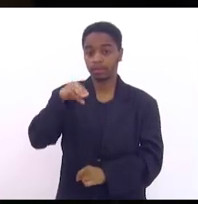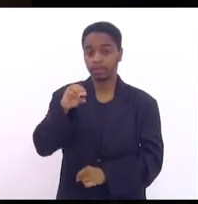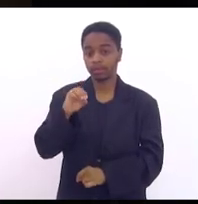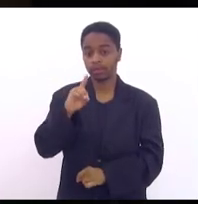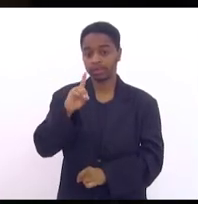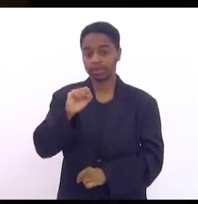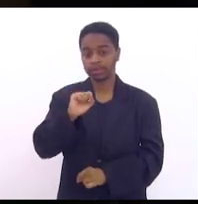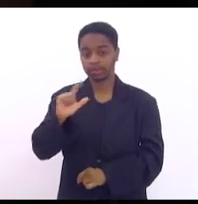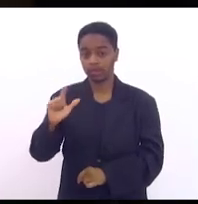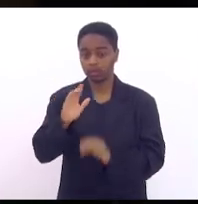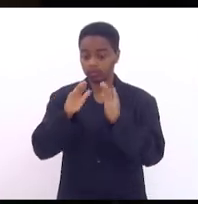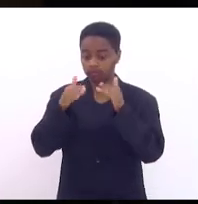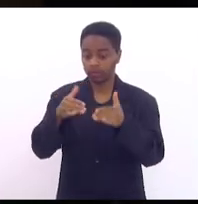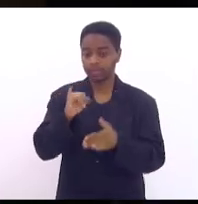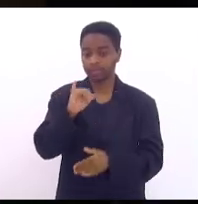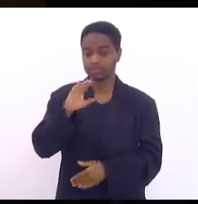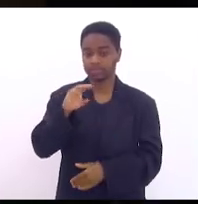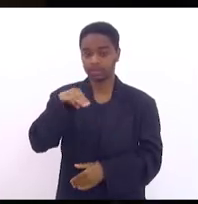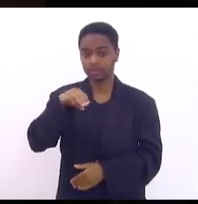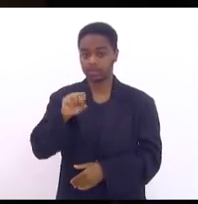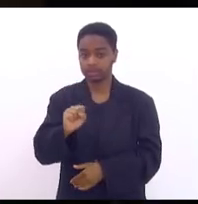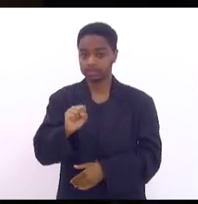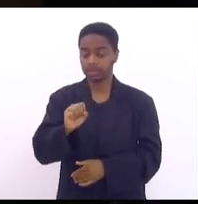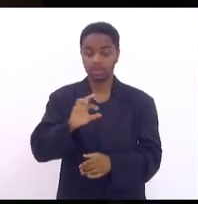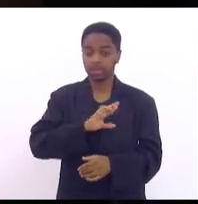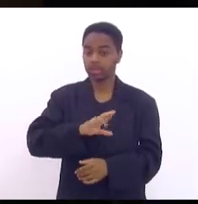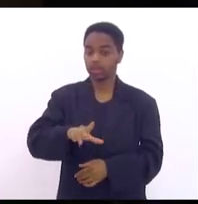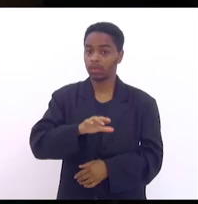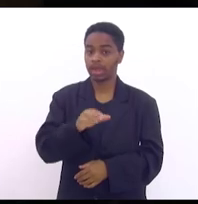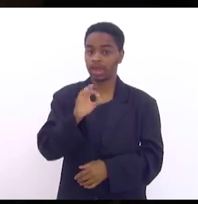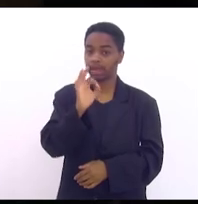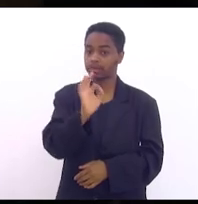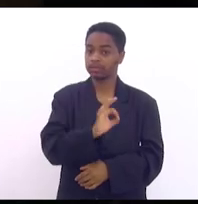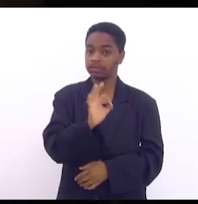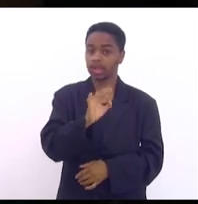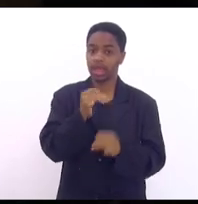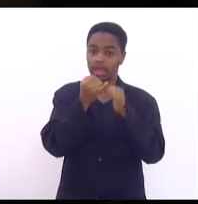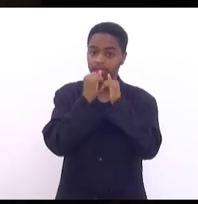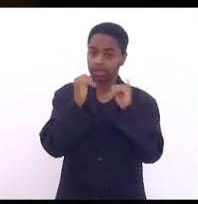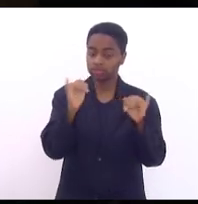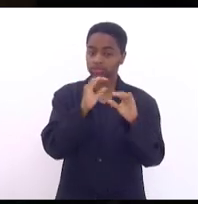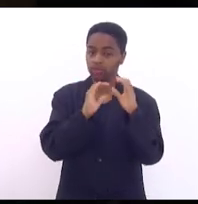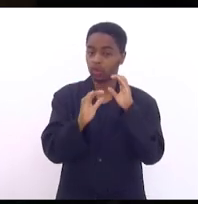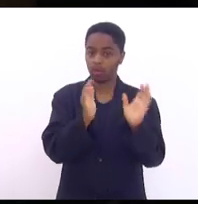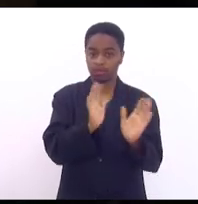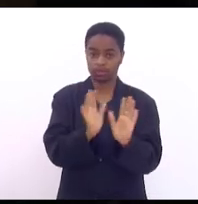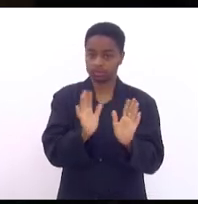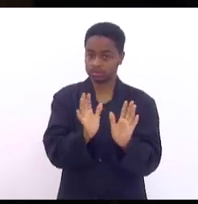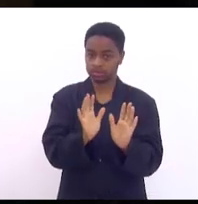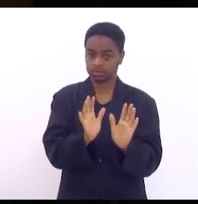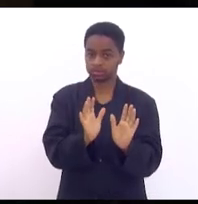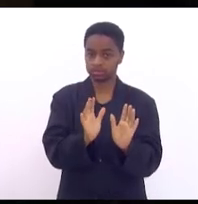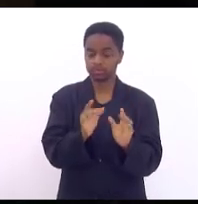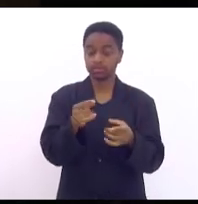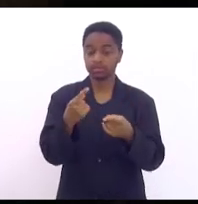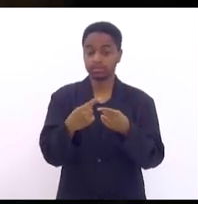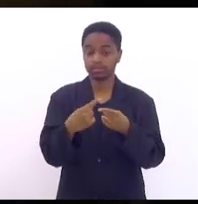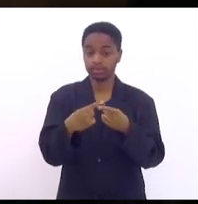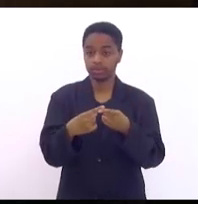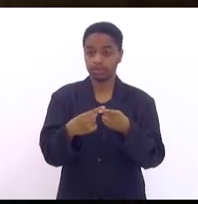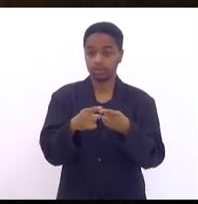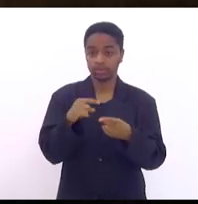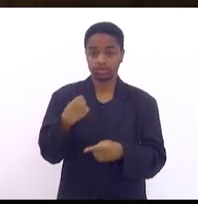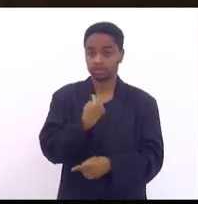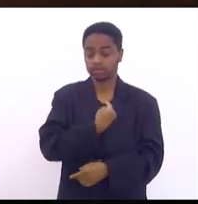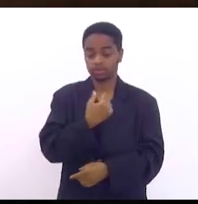do ICMS. Nós não estamos tratando da alíquota de energia e telecomunicações, até porque não